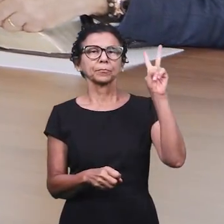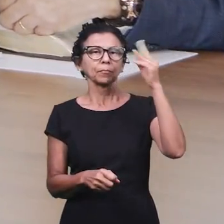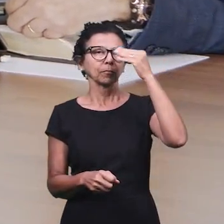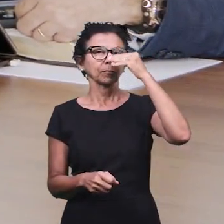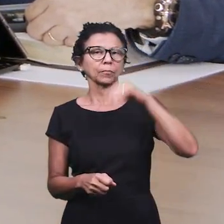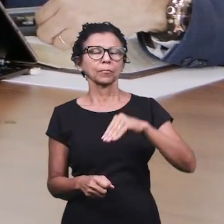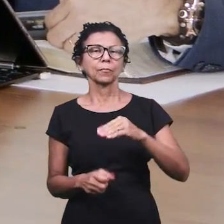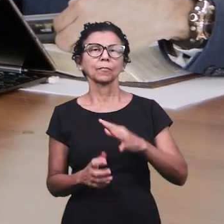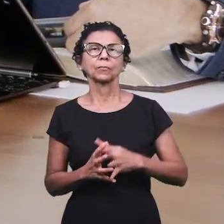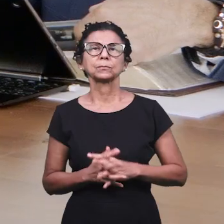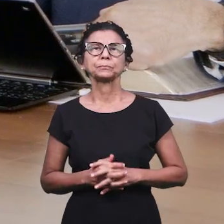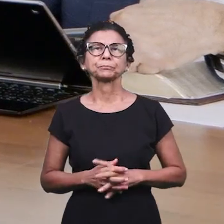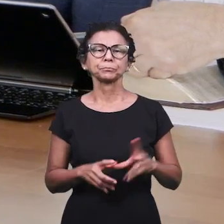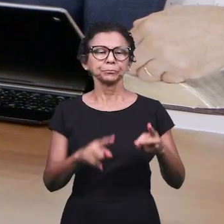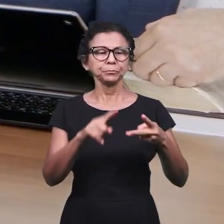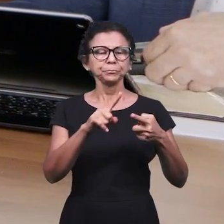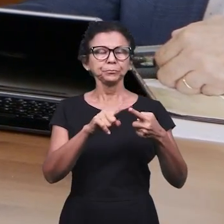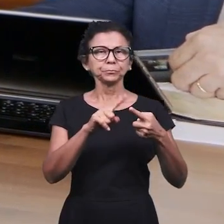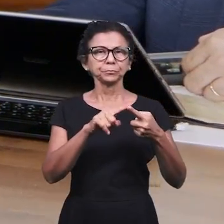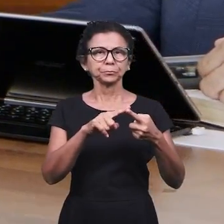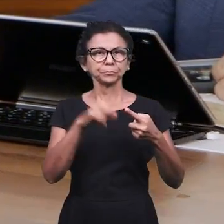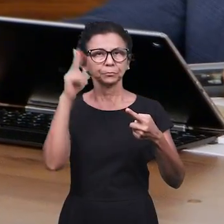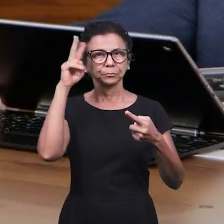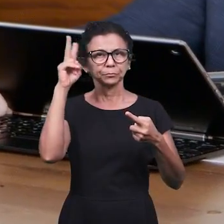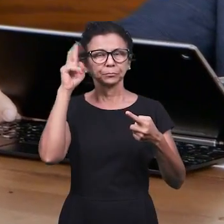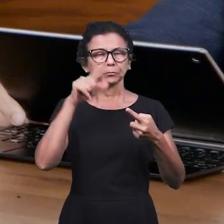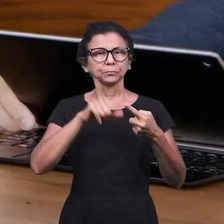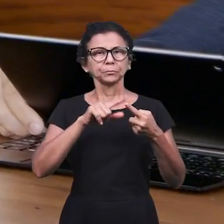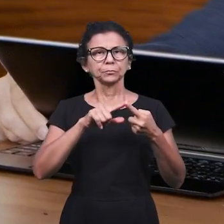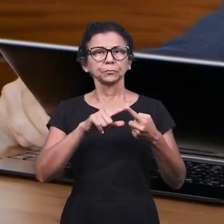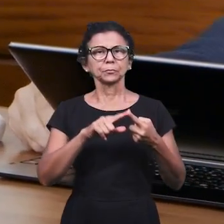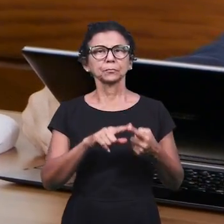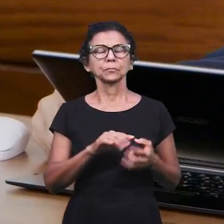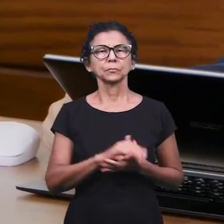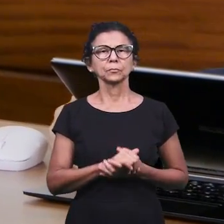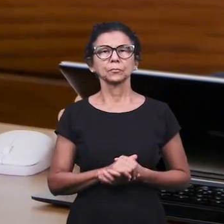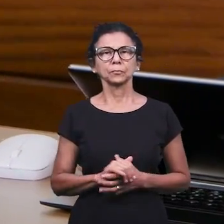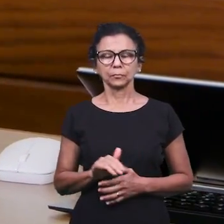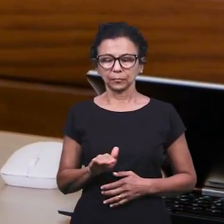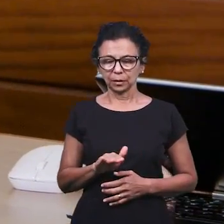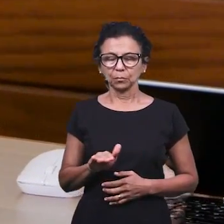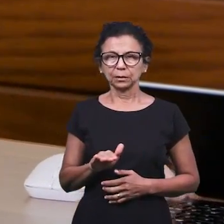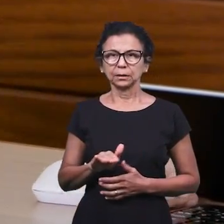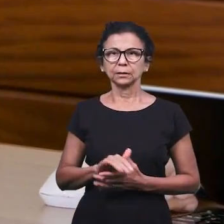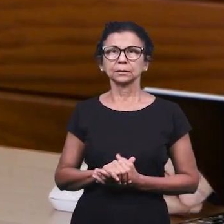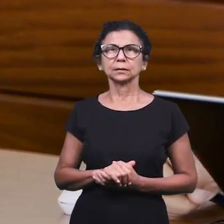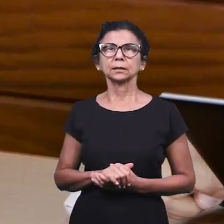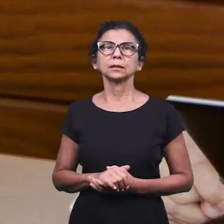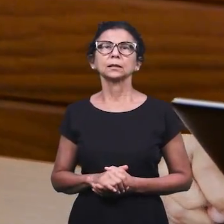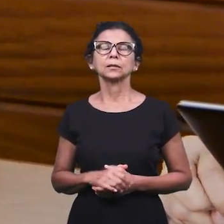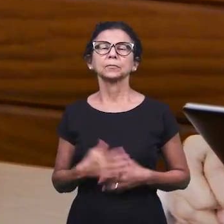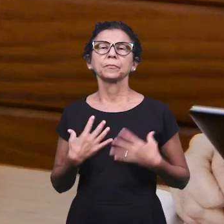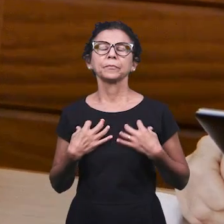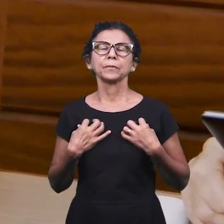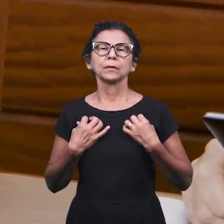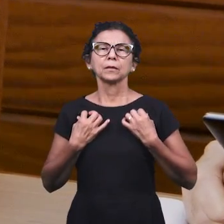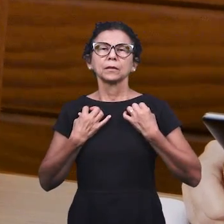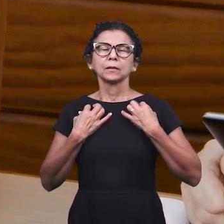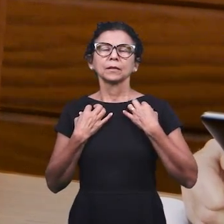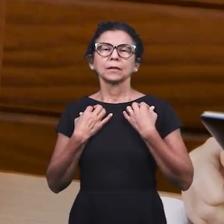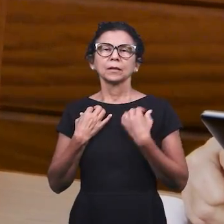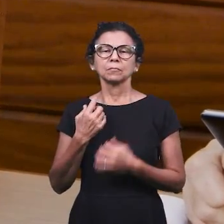de Raabe. Raabe, ela protegeu sua casa, seus pais ali. Uma mulher para muitos desprezível, mas ela está preocupada com a família